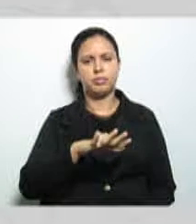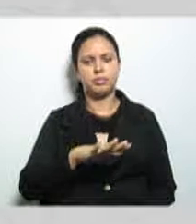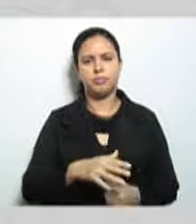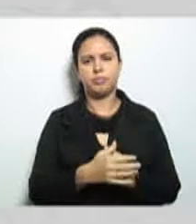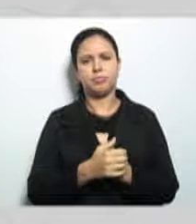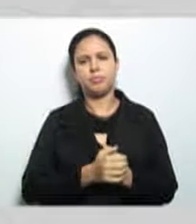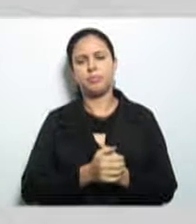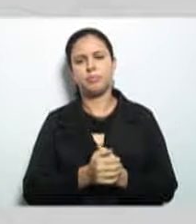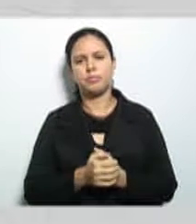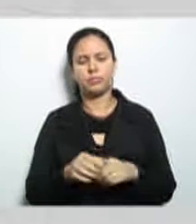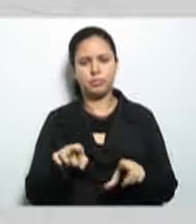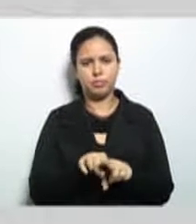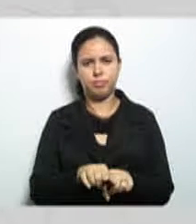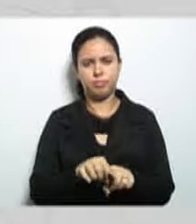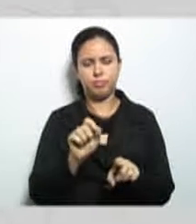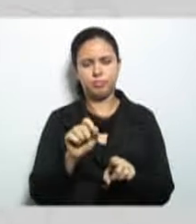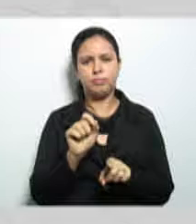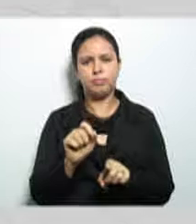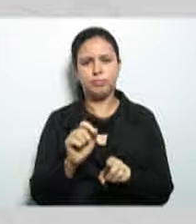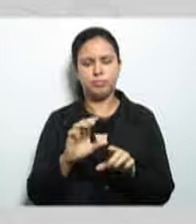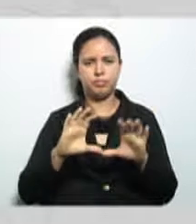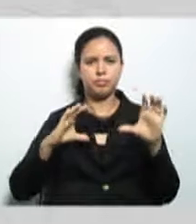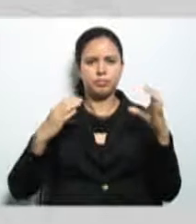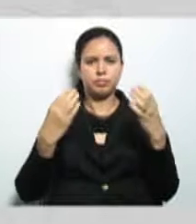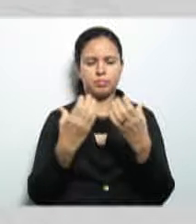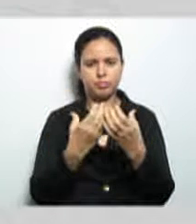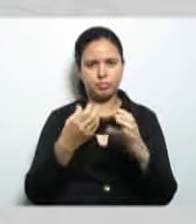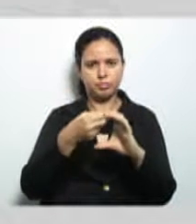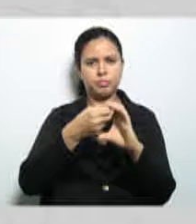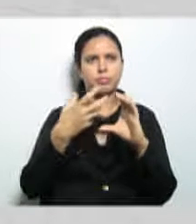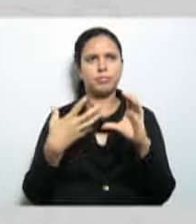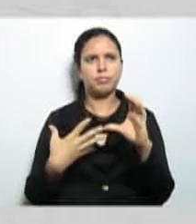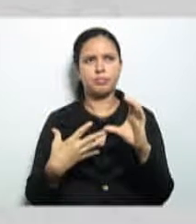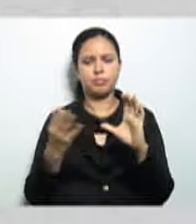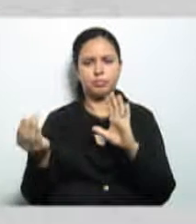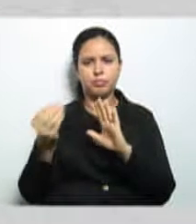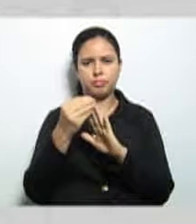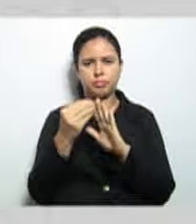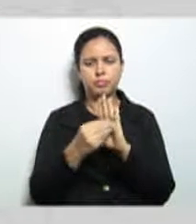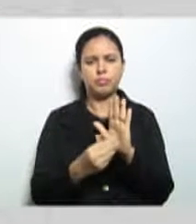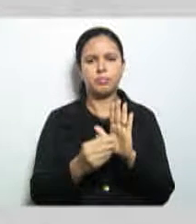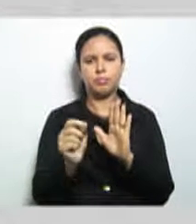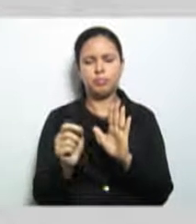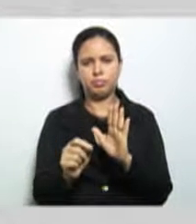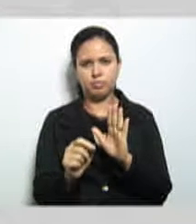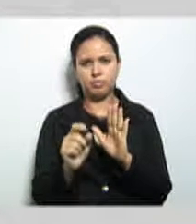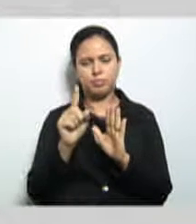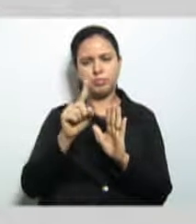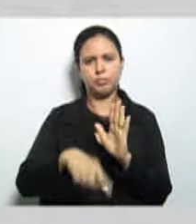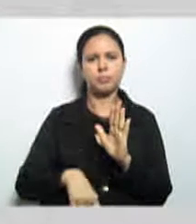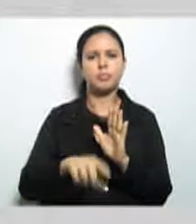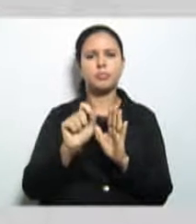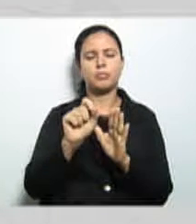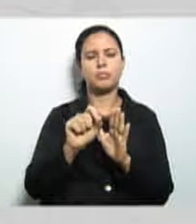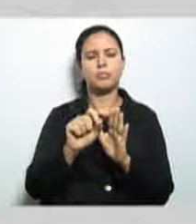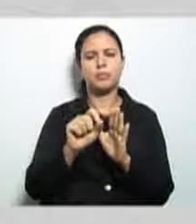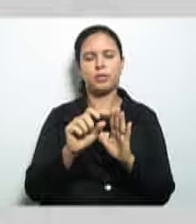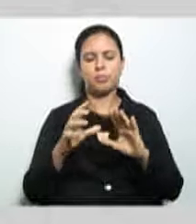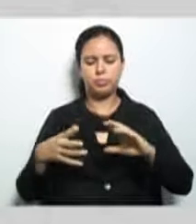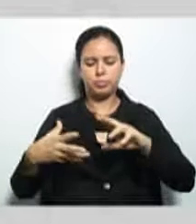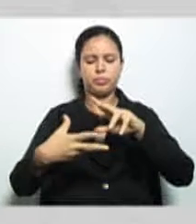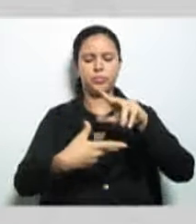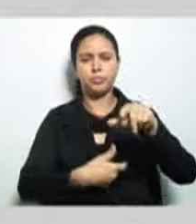sociais. E também nessas comunidades, outra característica que poderíamos colocar é que não havia mundo do